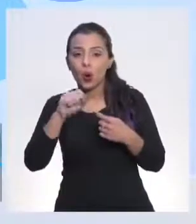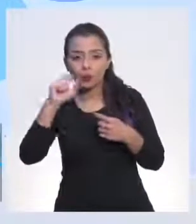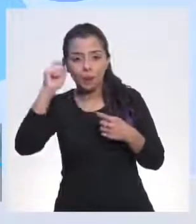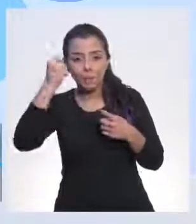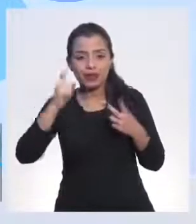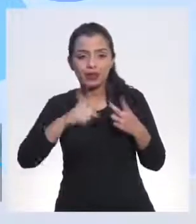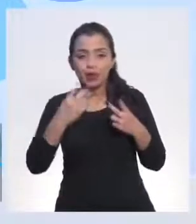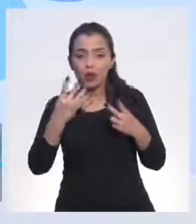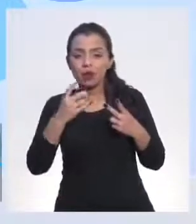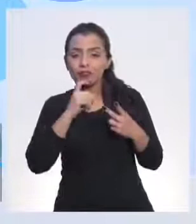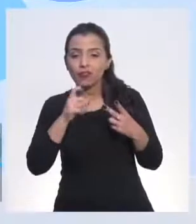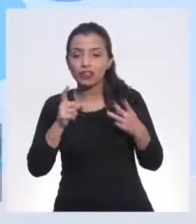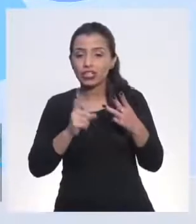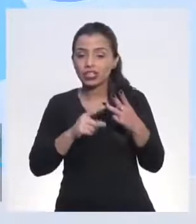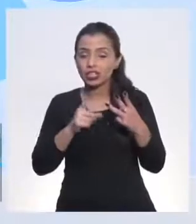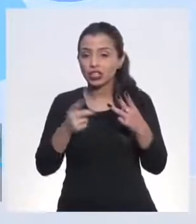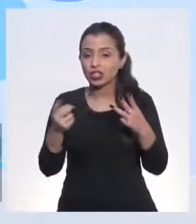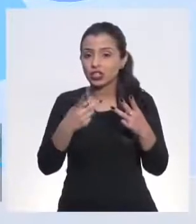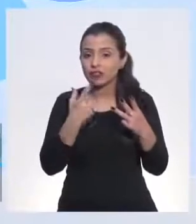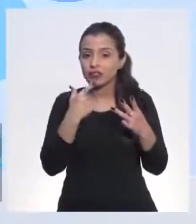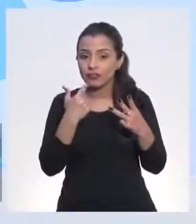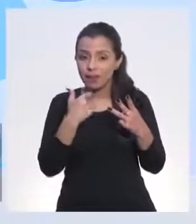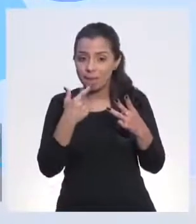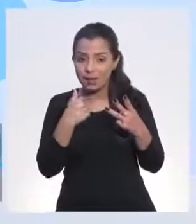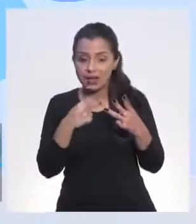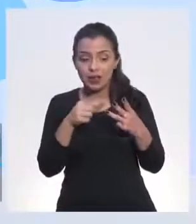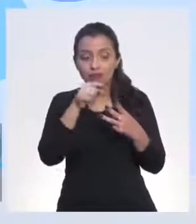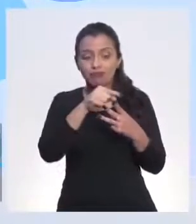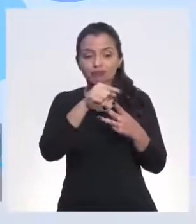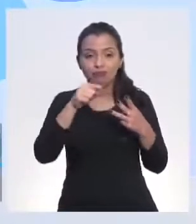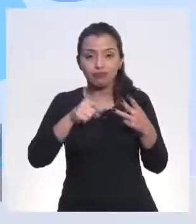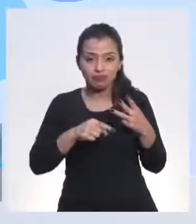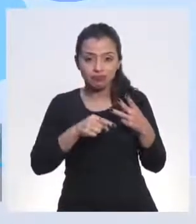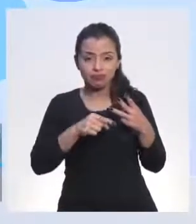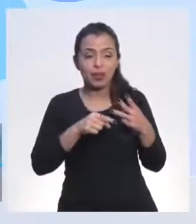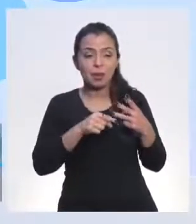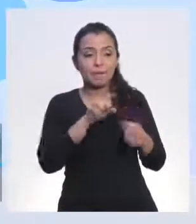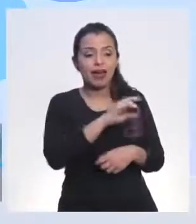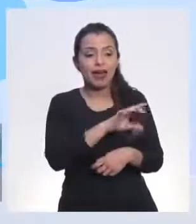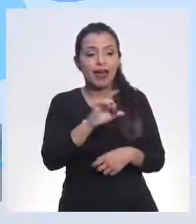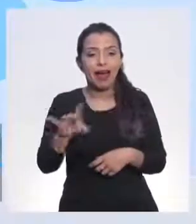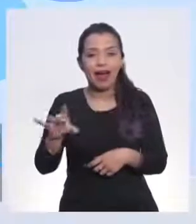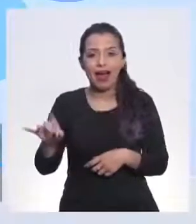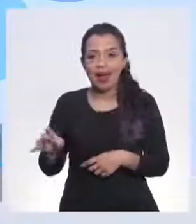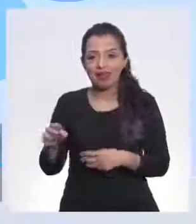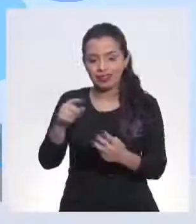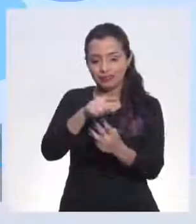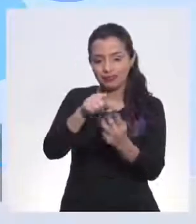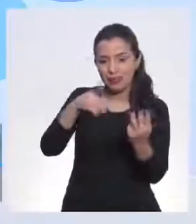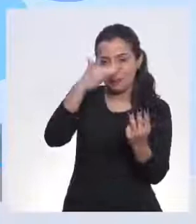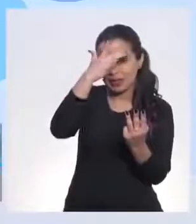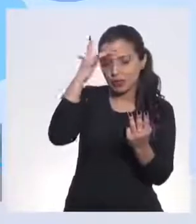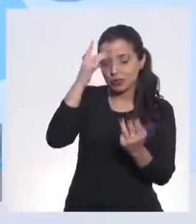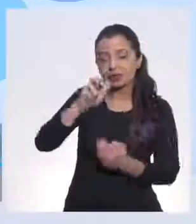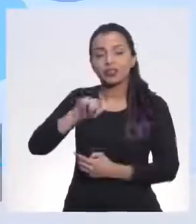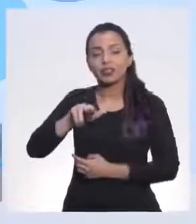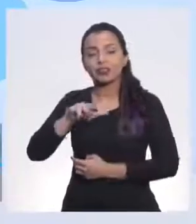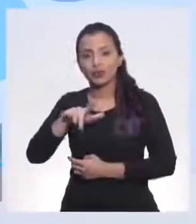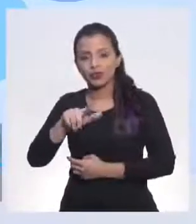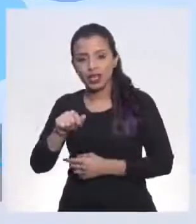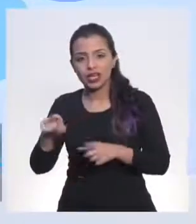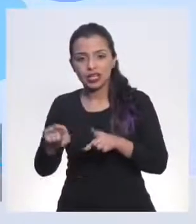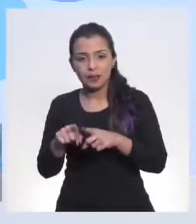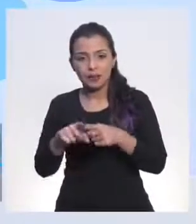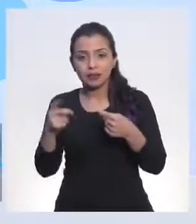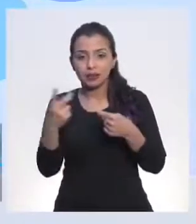verdes, 12 fichas vermelhas para cada um. A Júlia também, 12, 6,